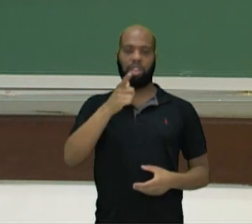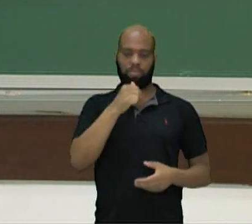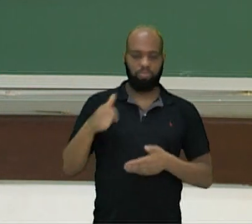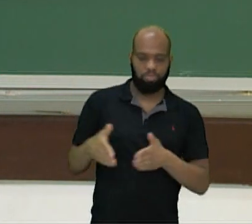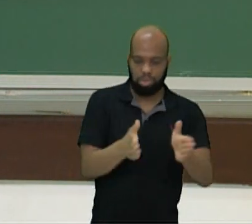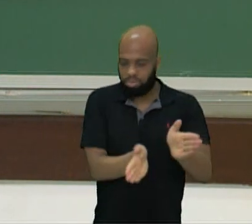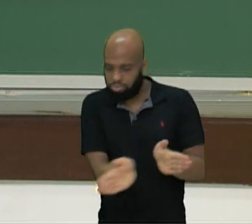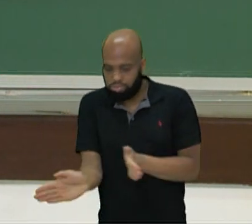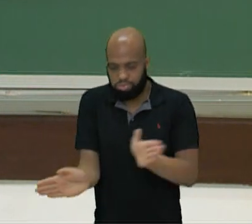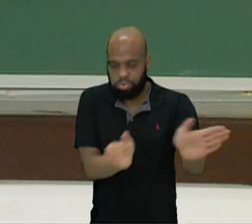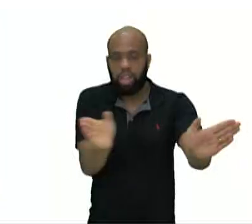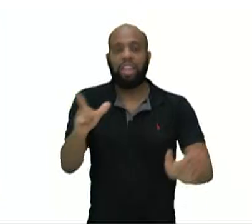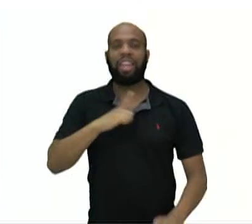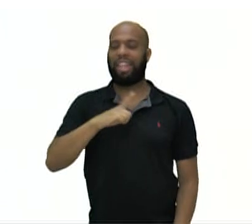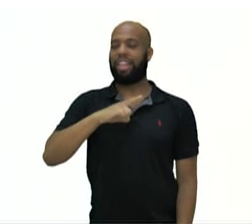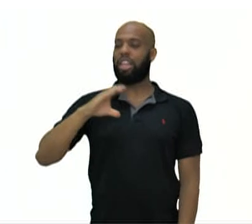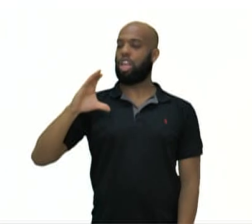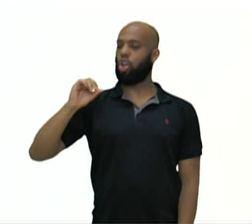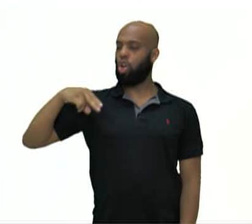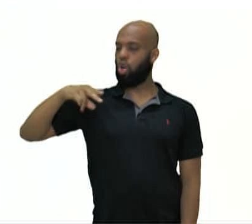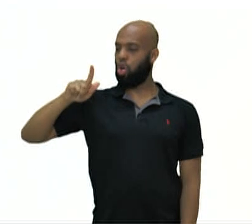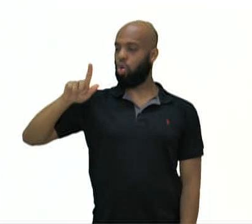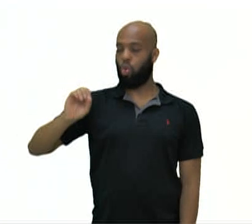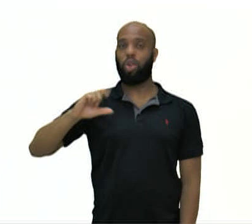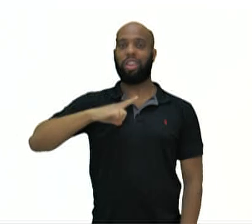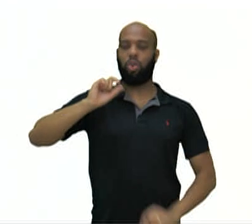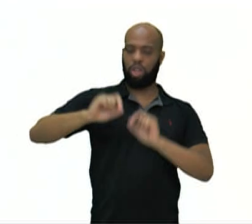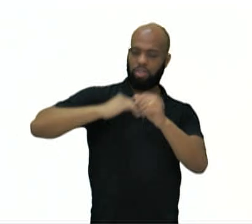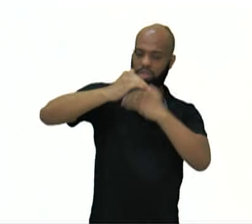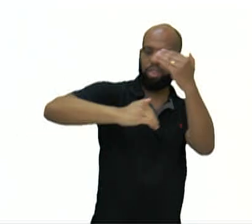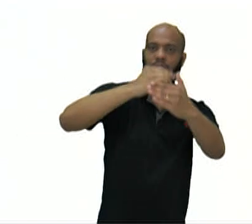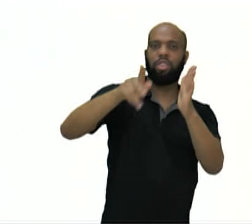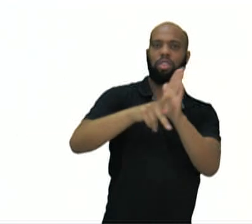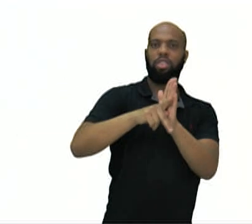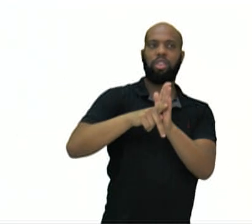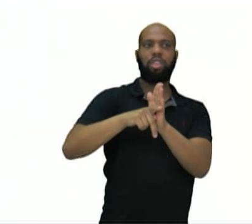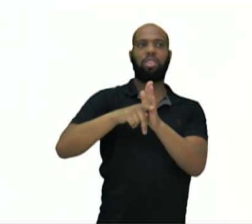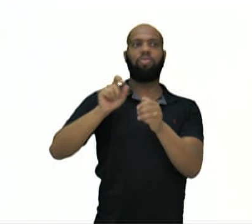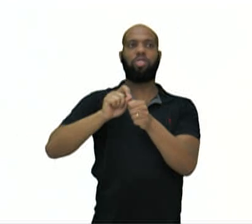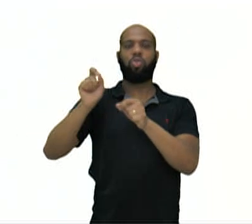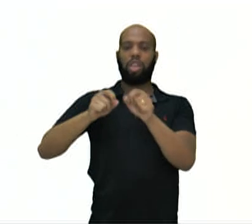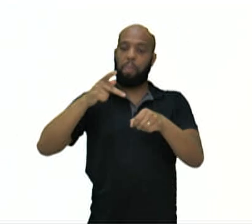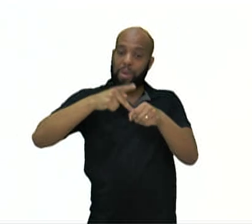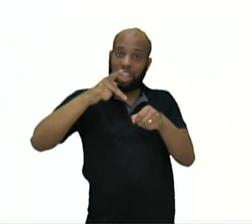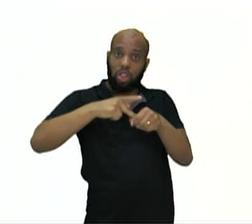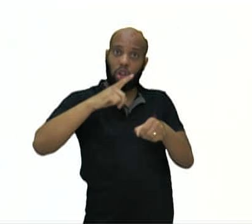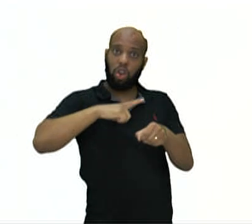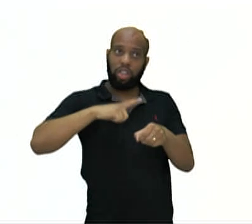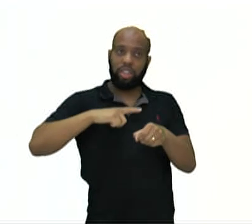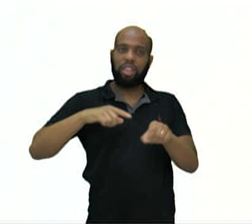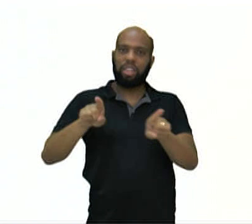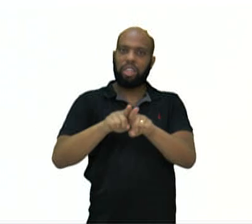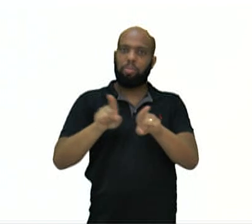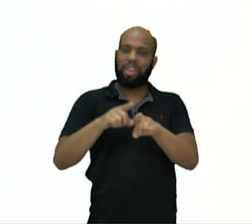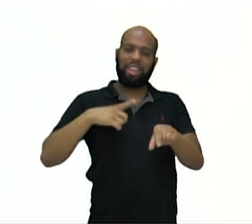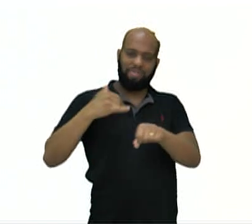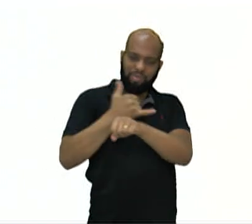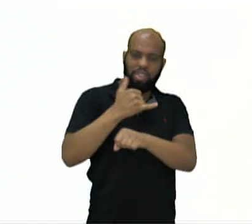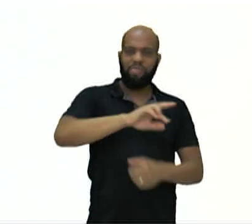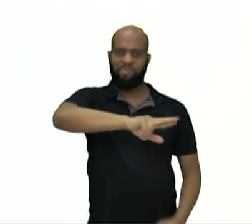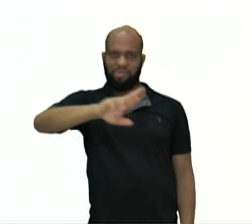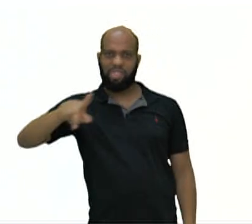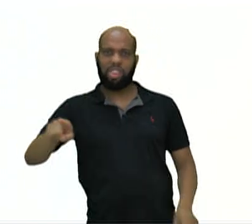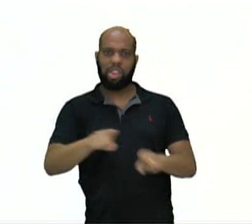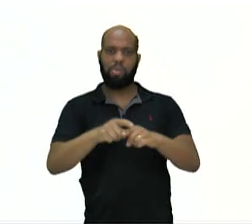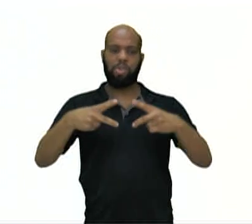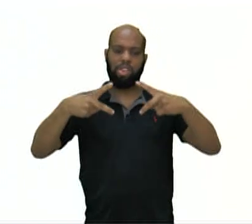onde se desenvolve, então, os maiores processos de mineração, petróleo, cobre, diamante,